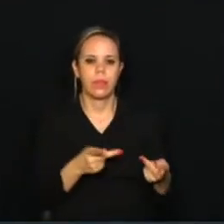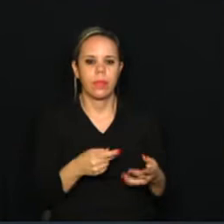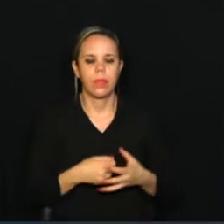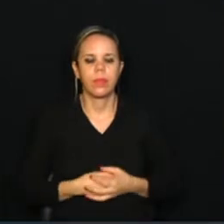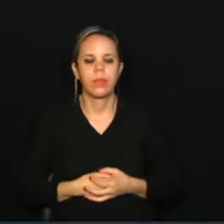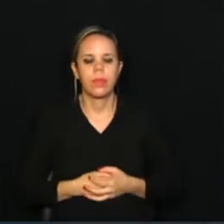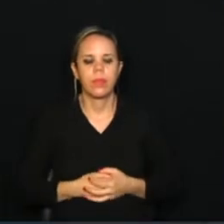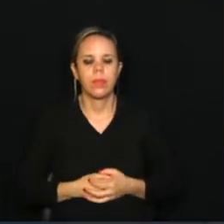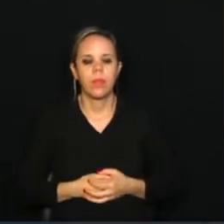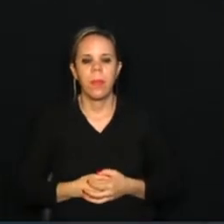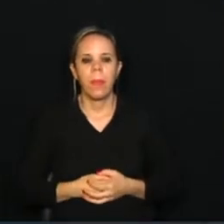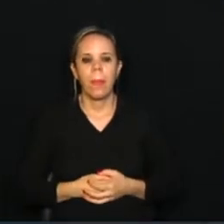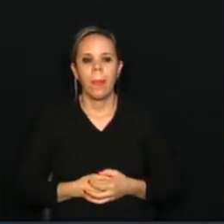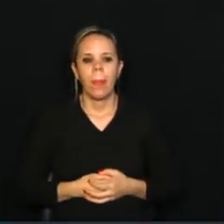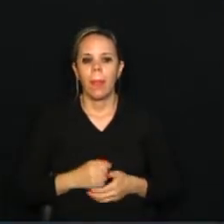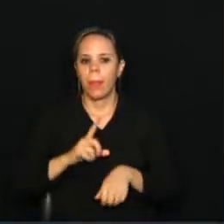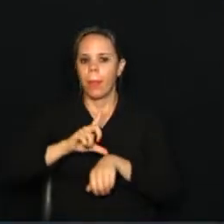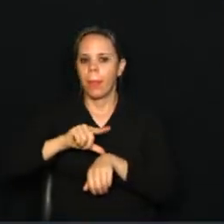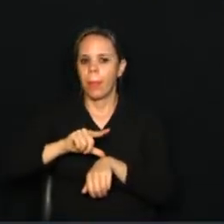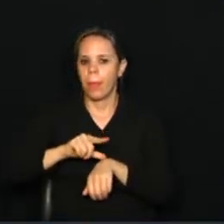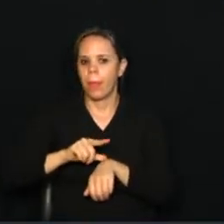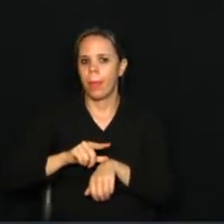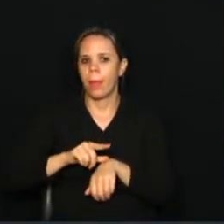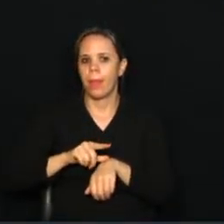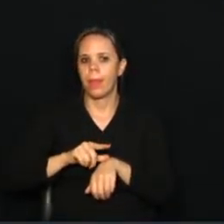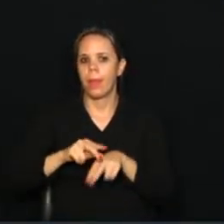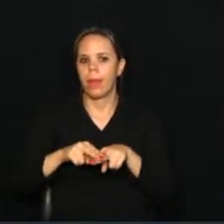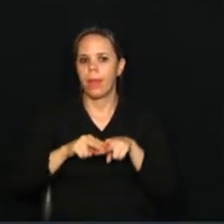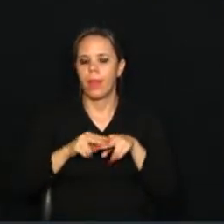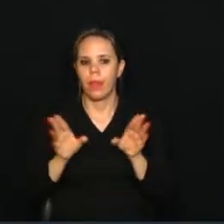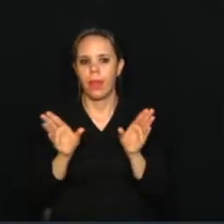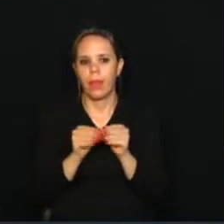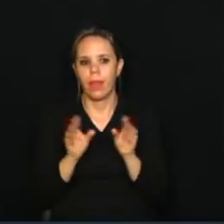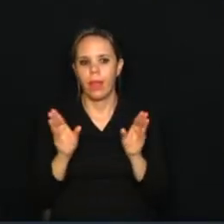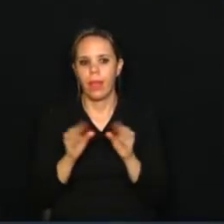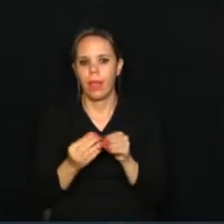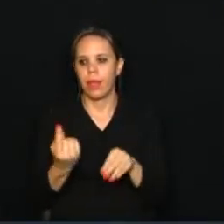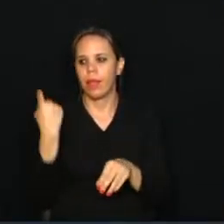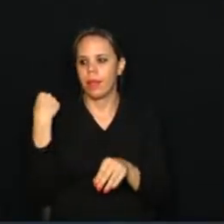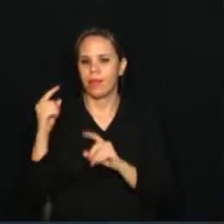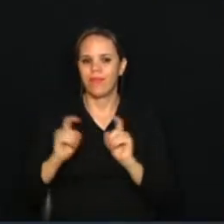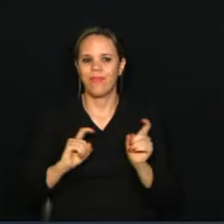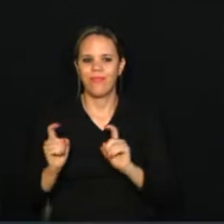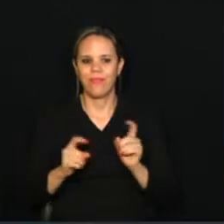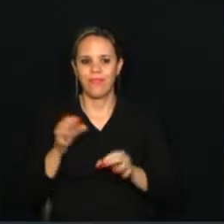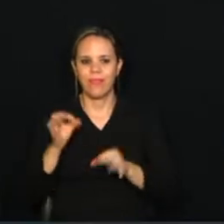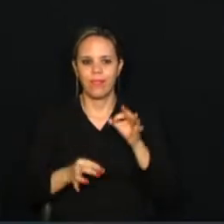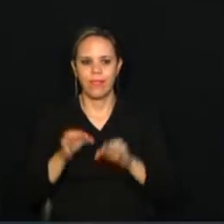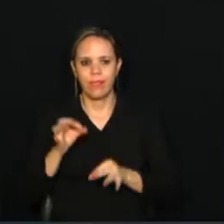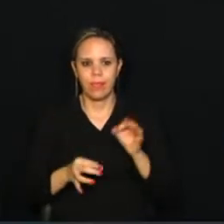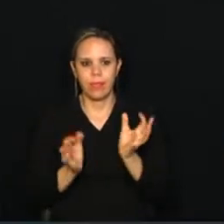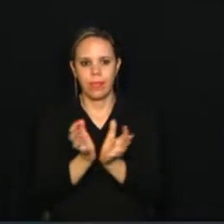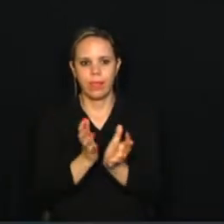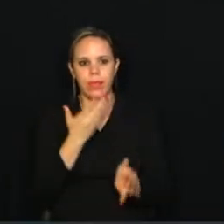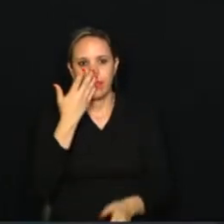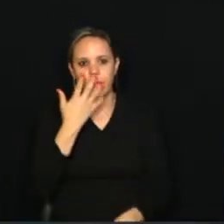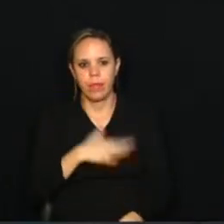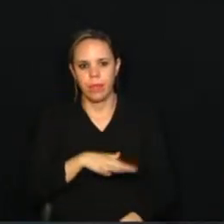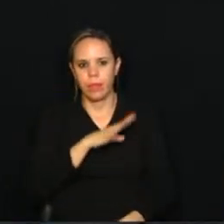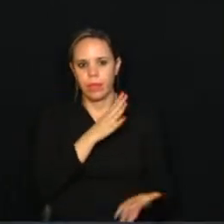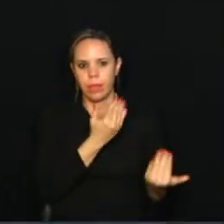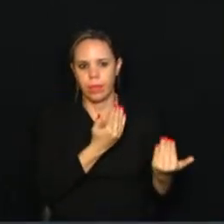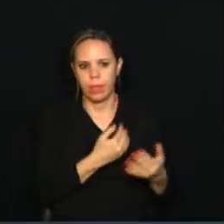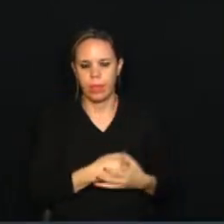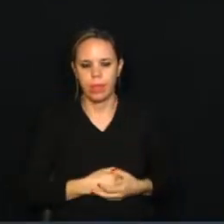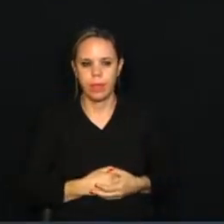convite. Me atrasei um pouquinho, pois estava finalizando a última audiência aqui na Vara da Infância e Juventude,